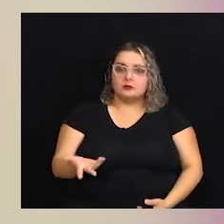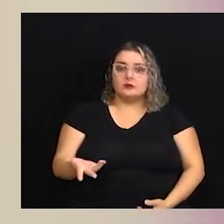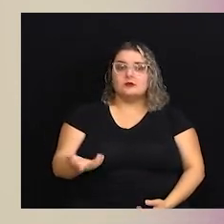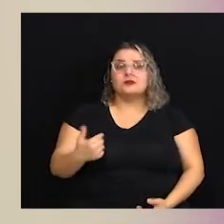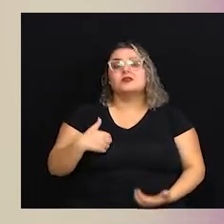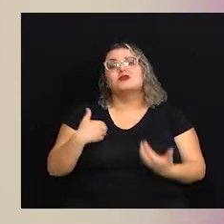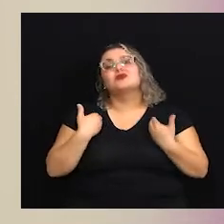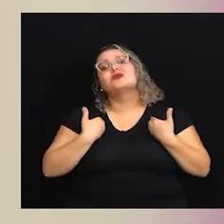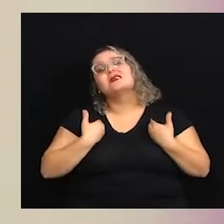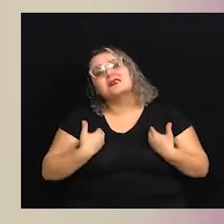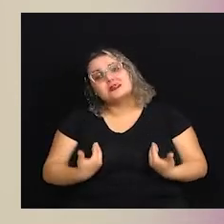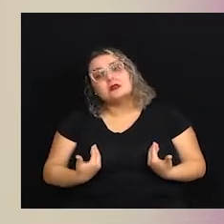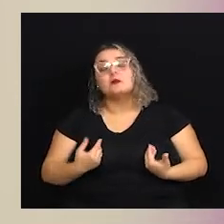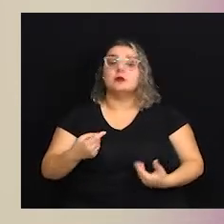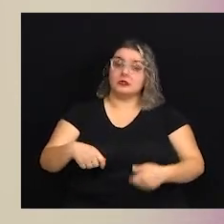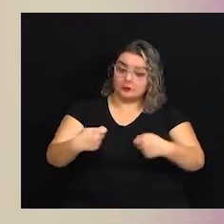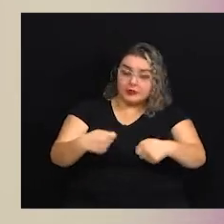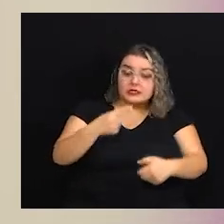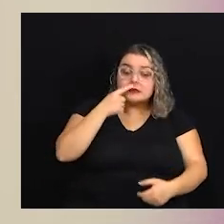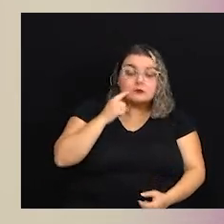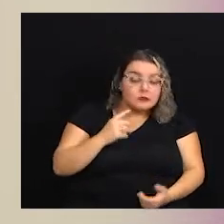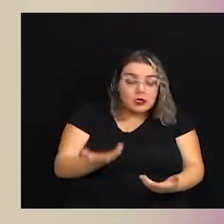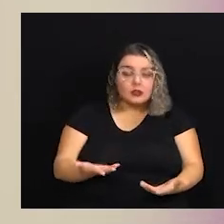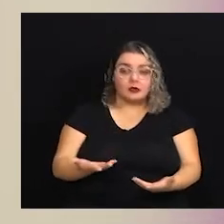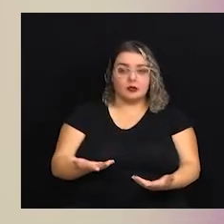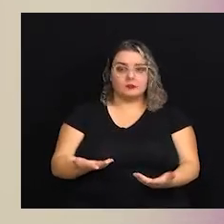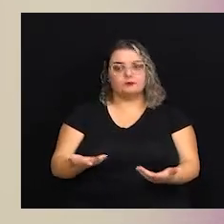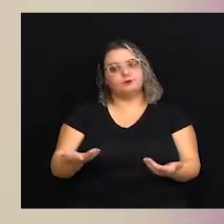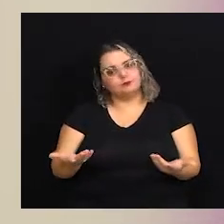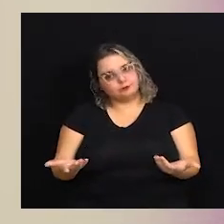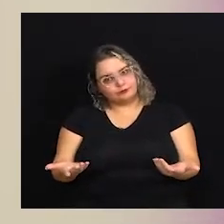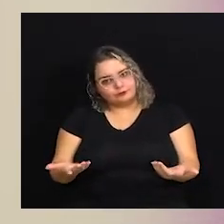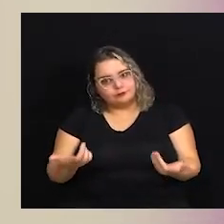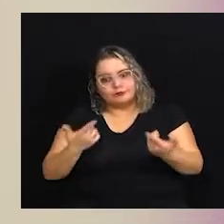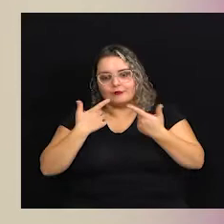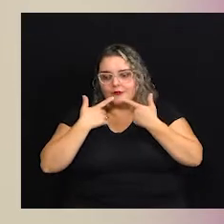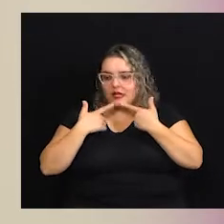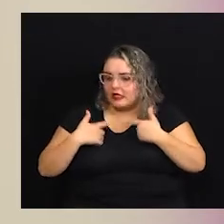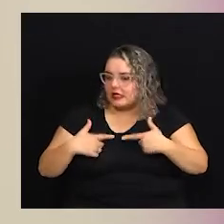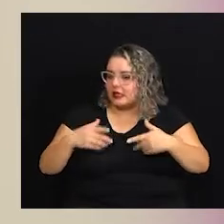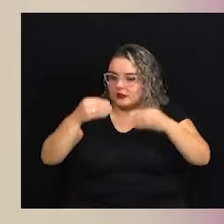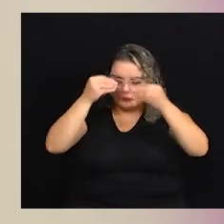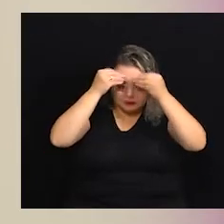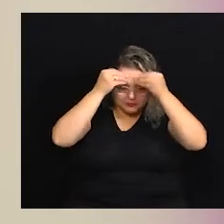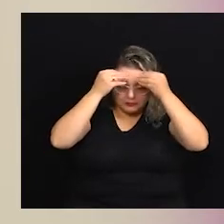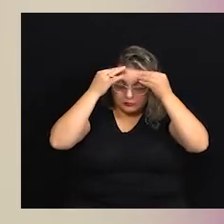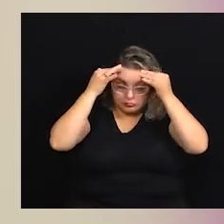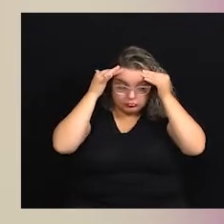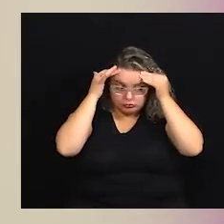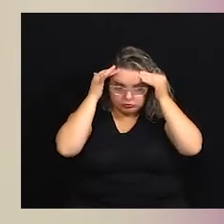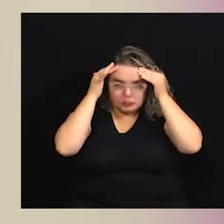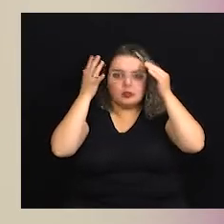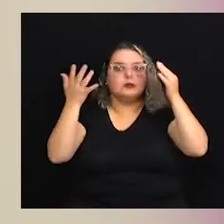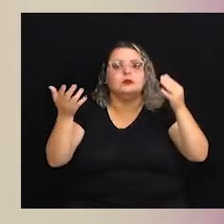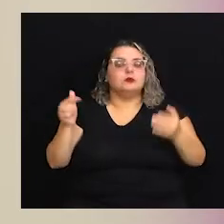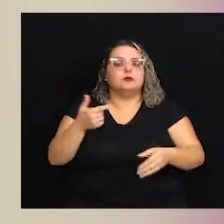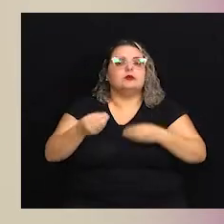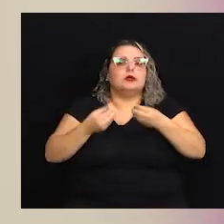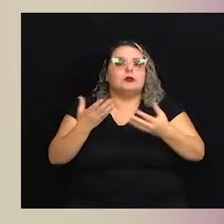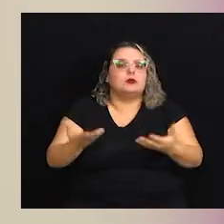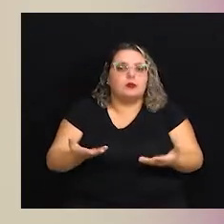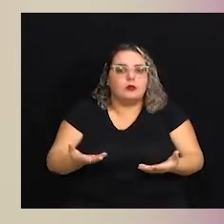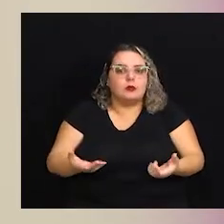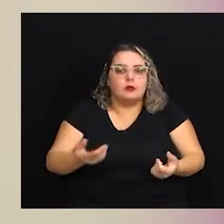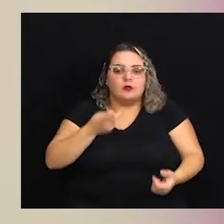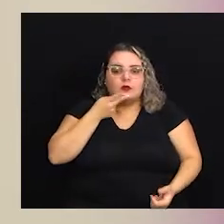falo, doutor, mas eu estou cansada. Não, Vivi, mas você tem que malhar. Então, essa linguagem, Vivi, se não arruma o todo, não tem sentido eu falar